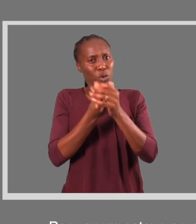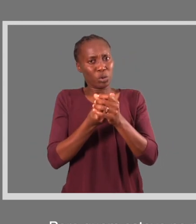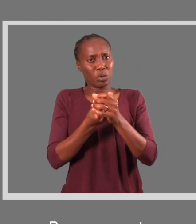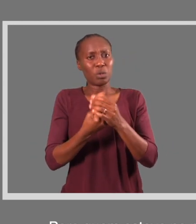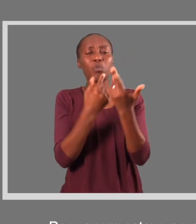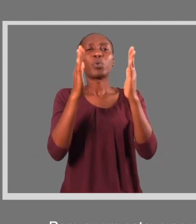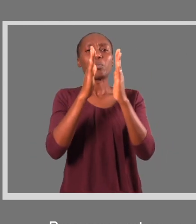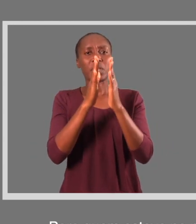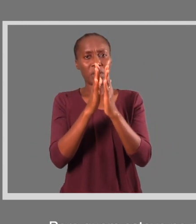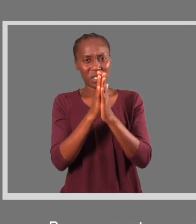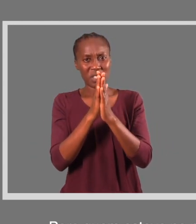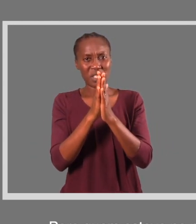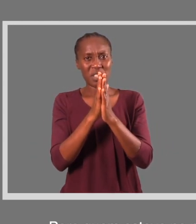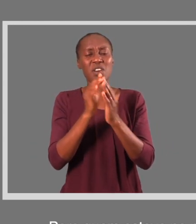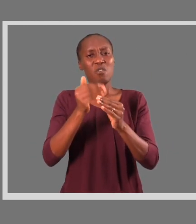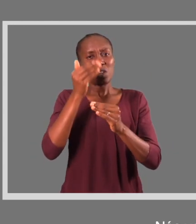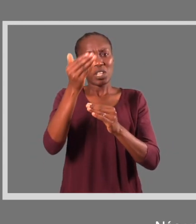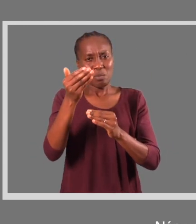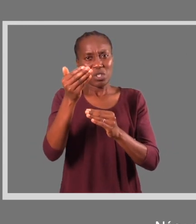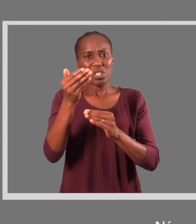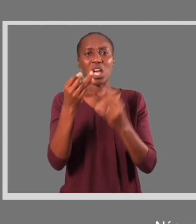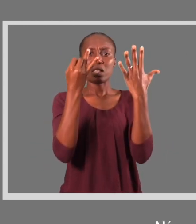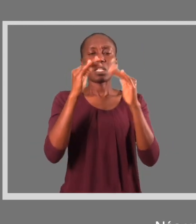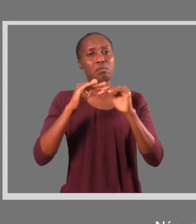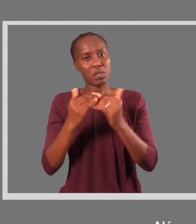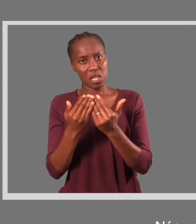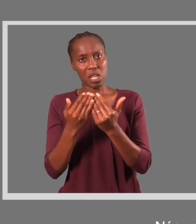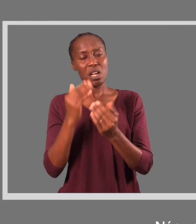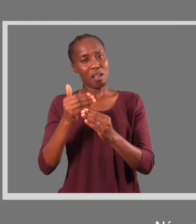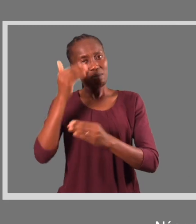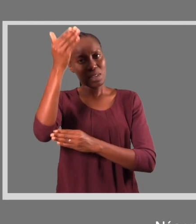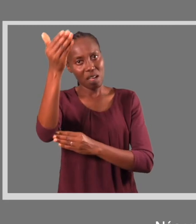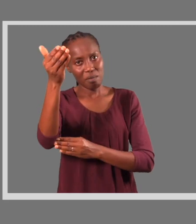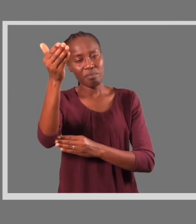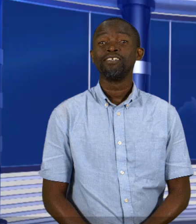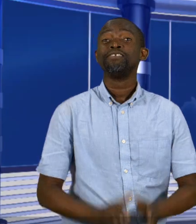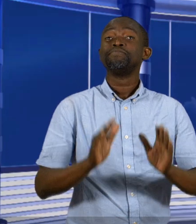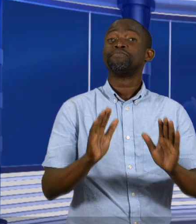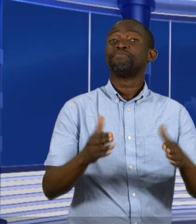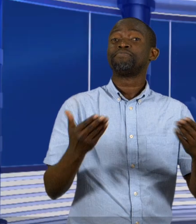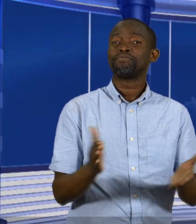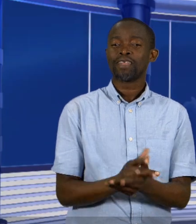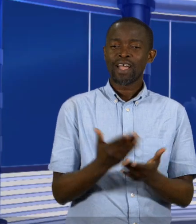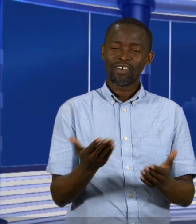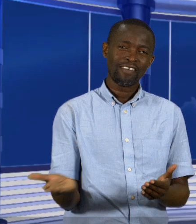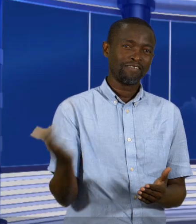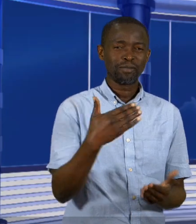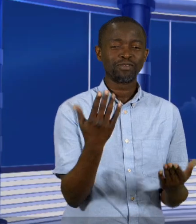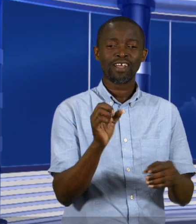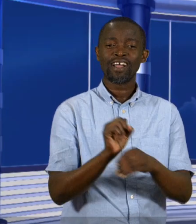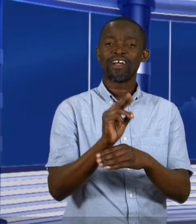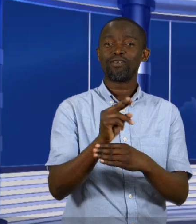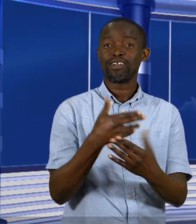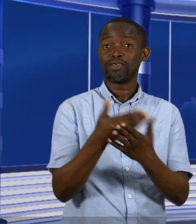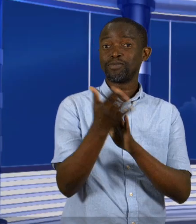em nossa companhia. O nosso muito obrigado, se nós voltamos daqui a sete dias, e até lá. Vamos a mais uma